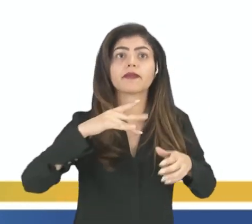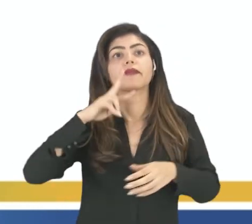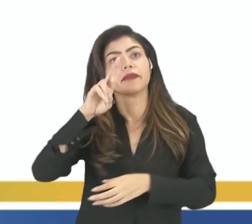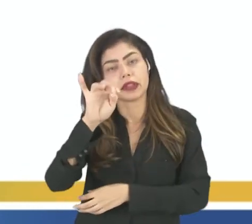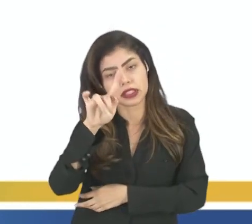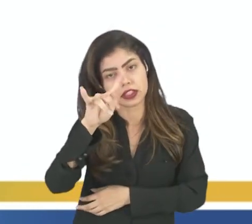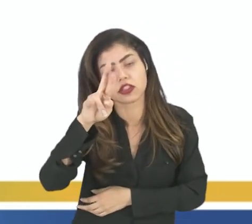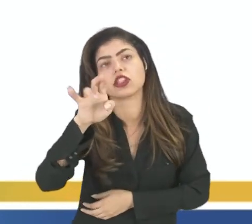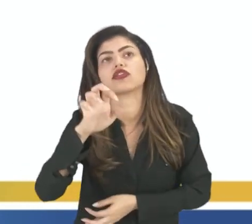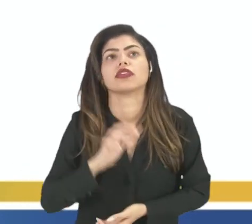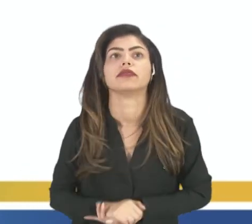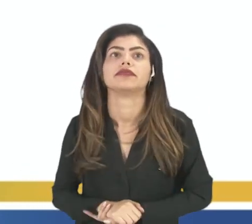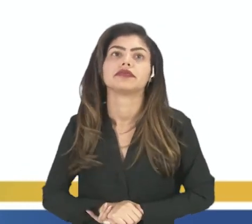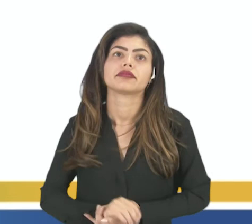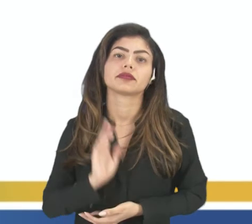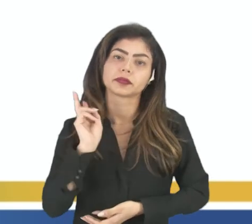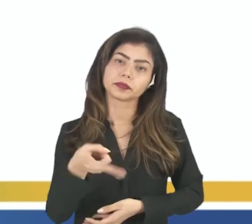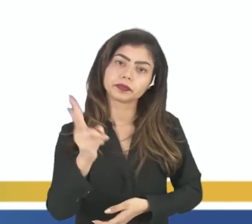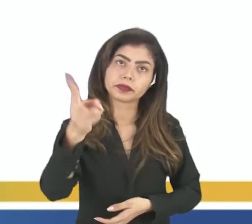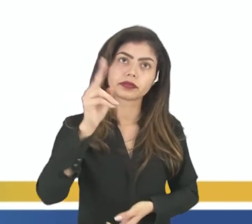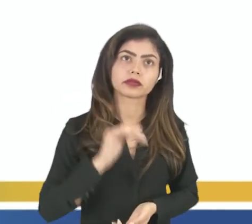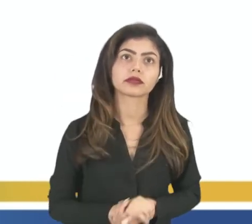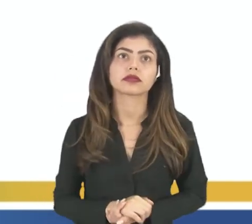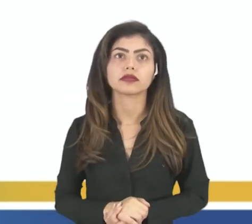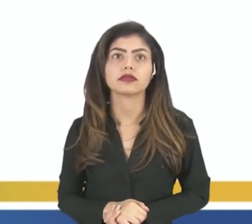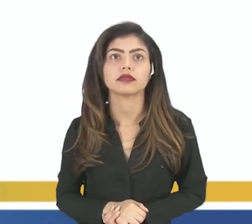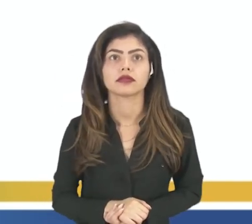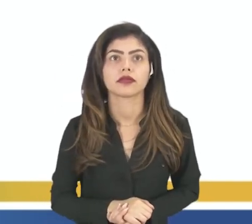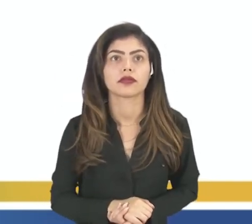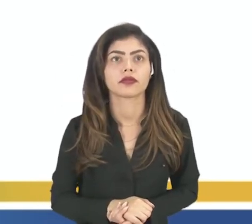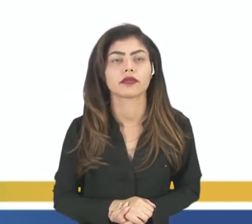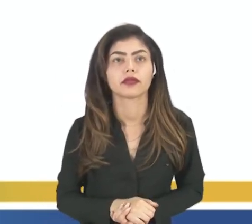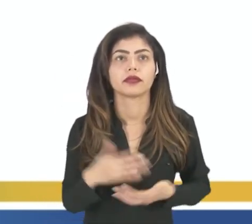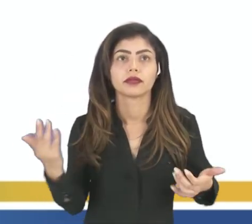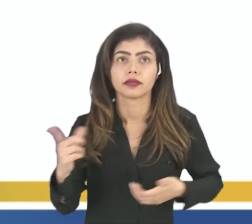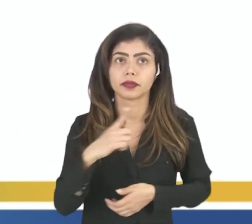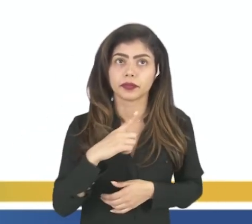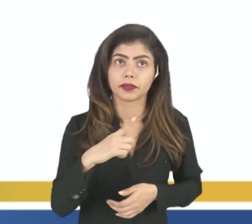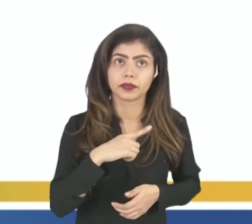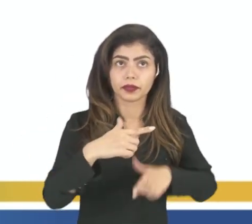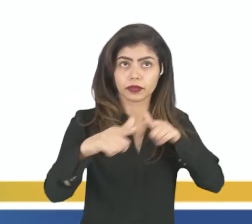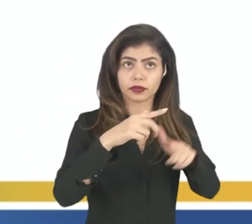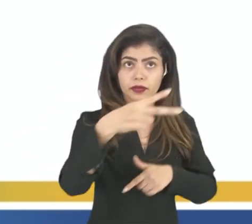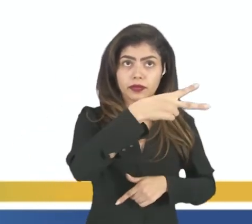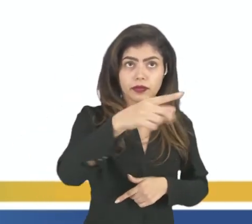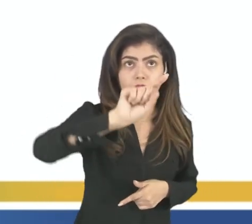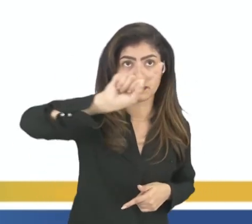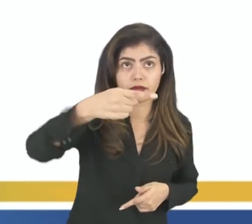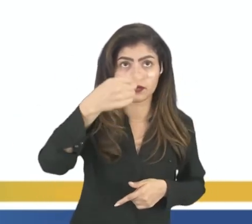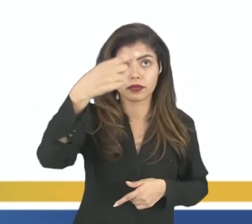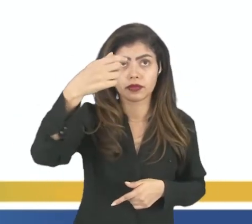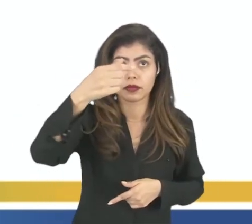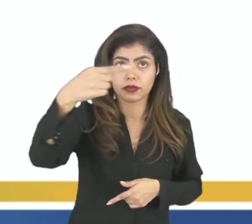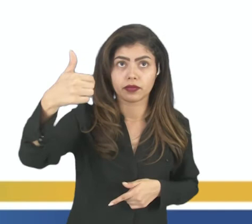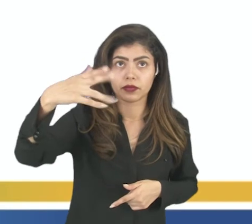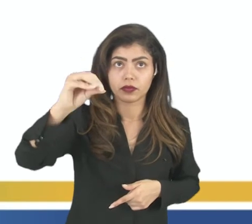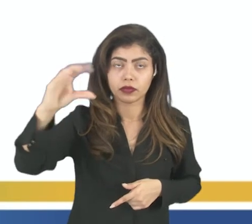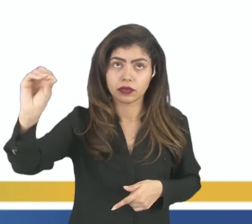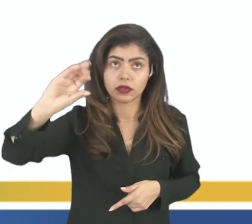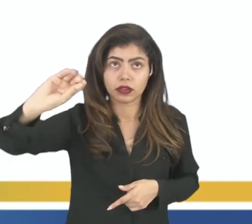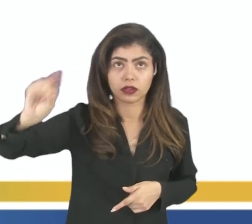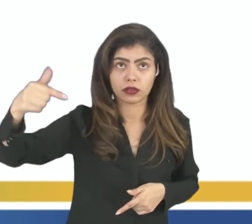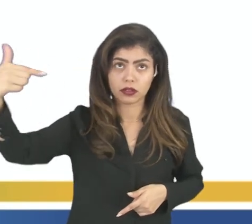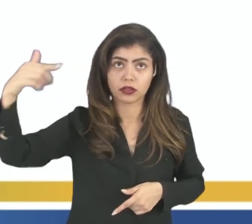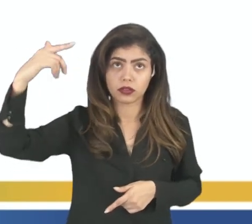resistente. Continuando na aplicação. Então, temos trabalho igual a 1.200 vezes